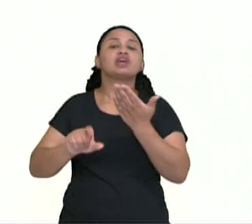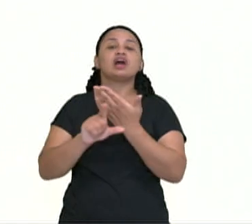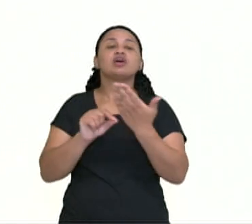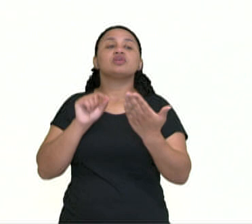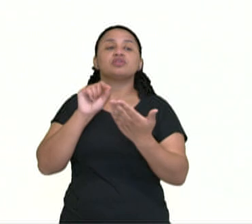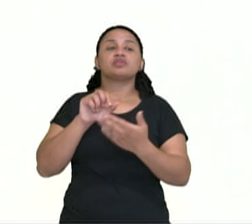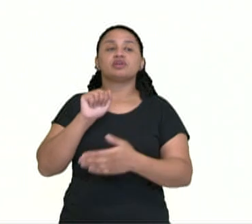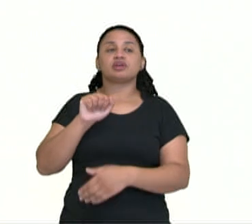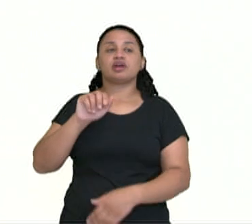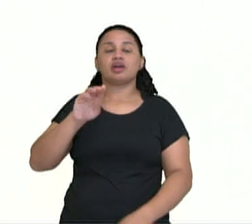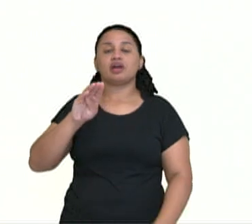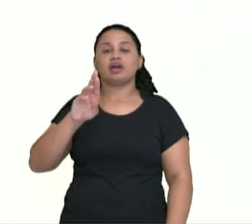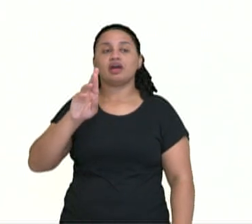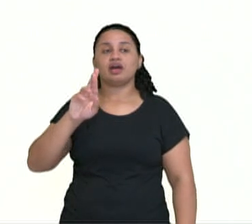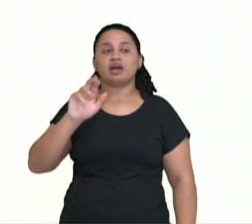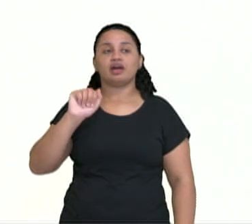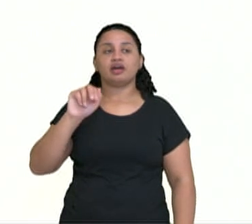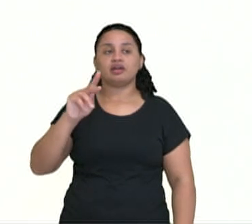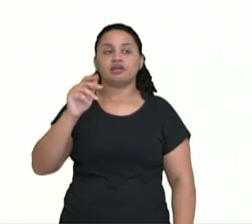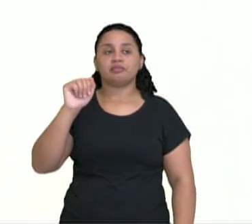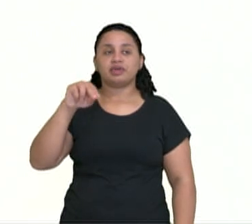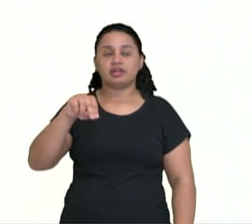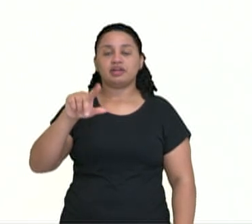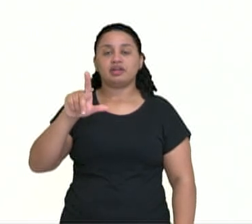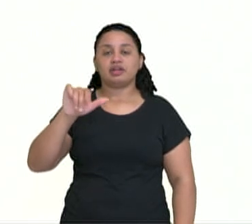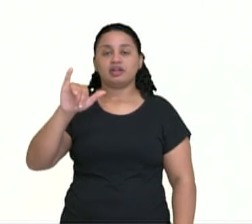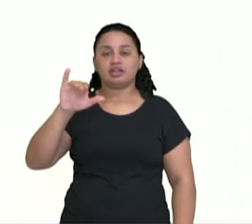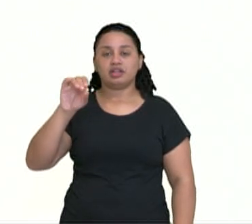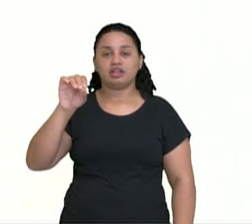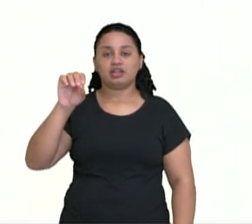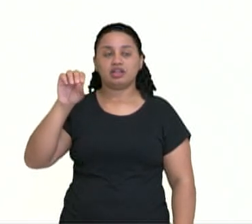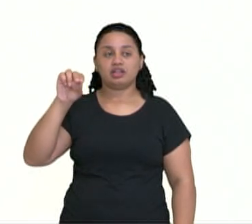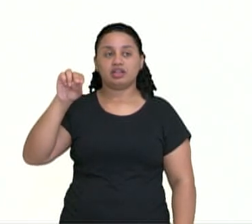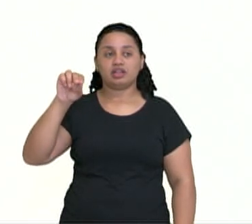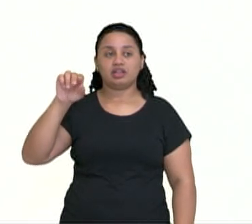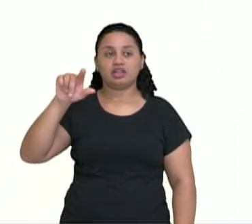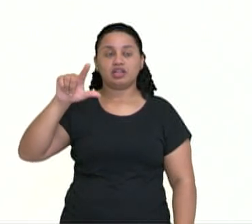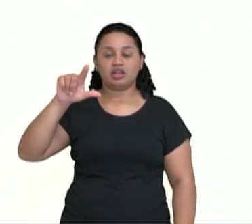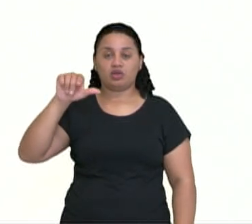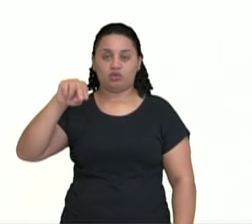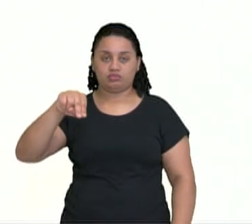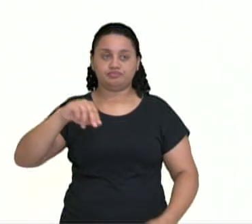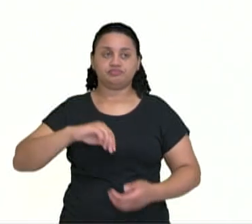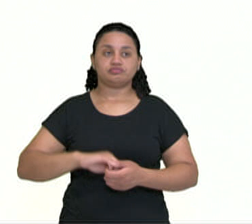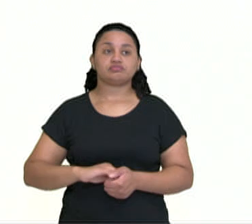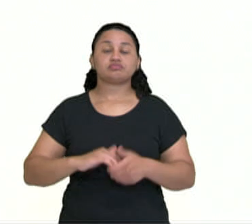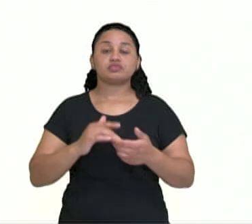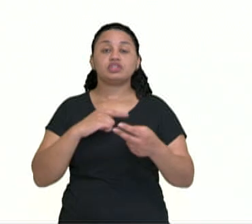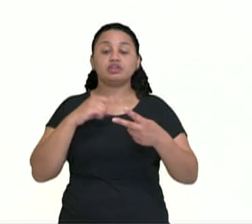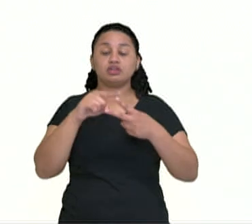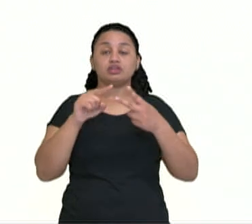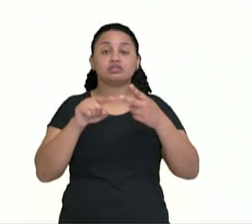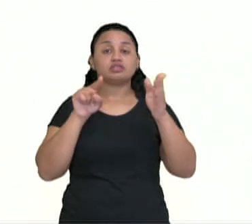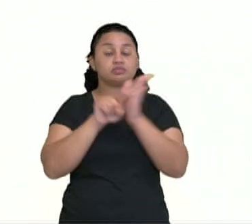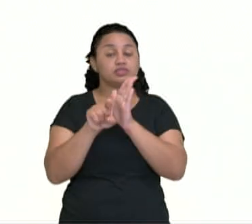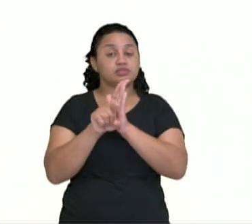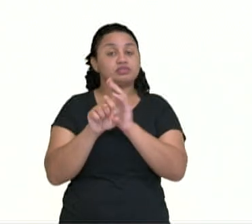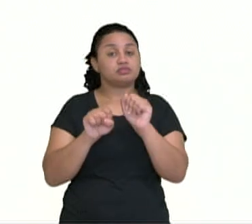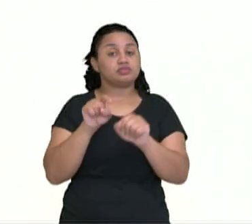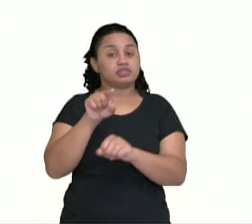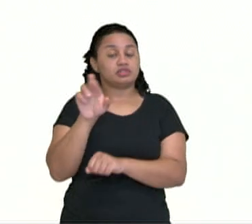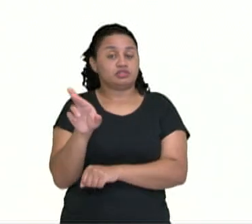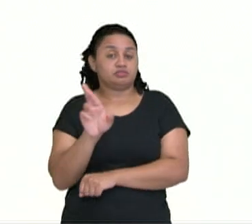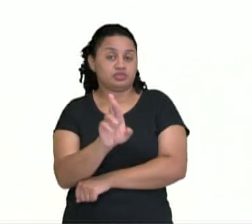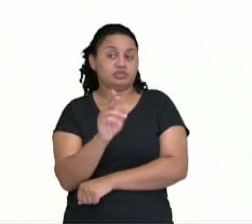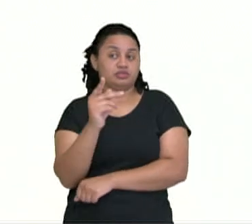citação, Abraham Lincoln. Então, eu tenho duas questões para que vocês possam responder aí no caderno.